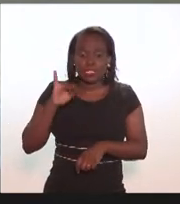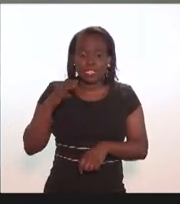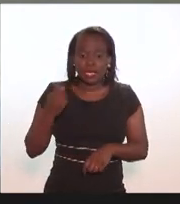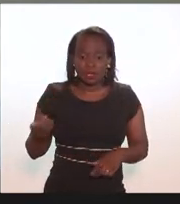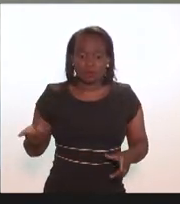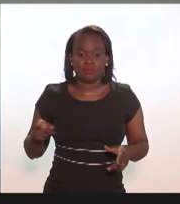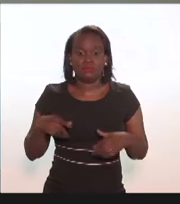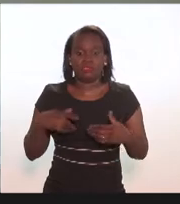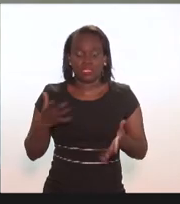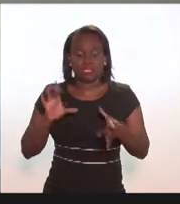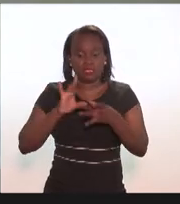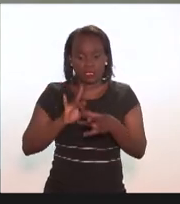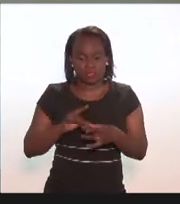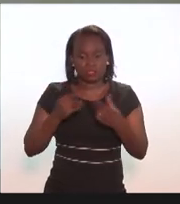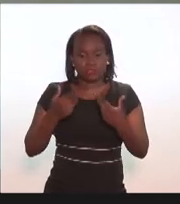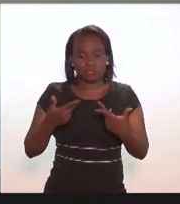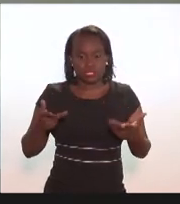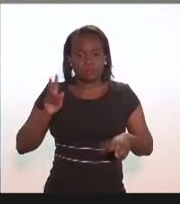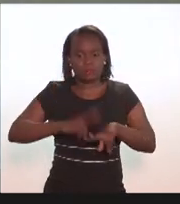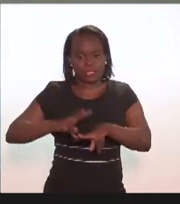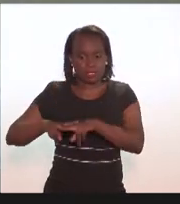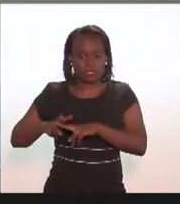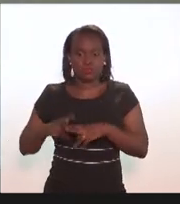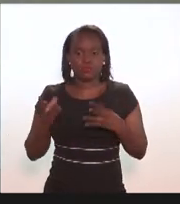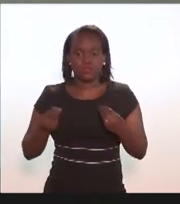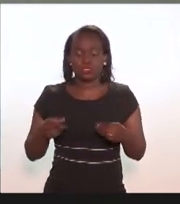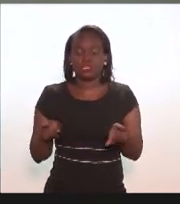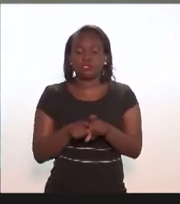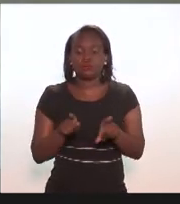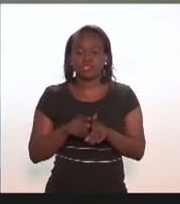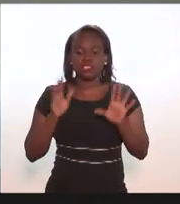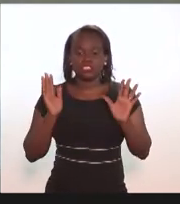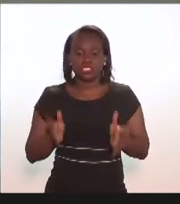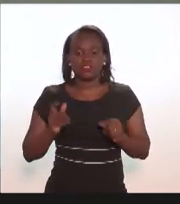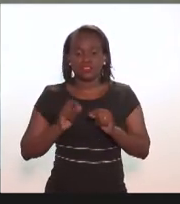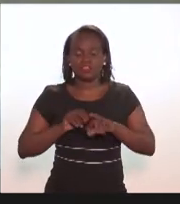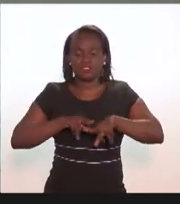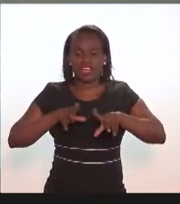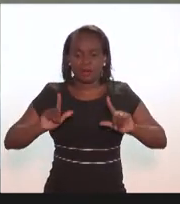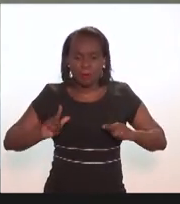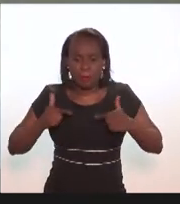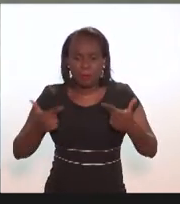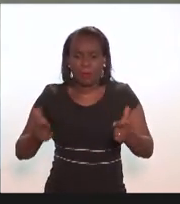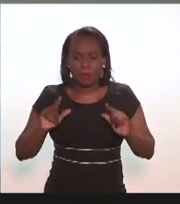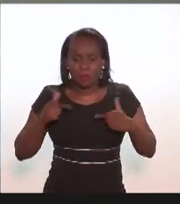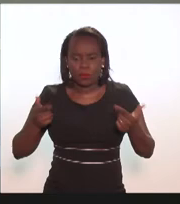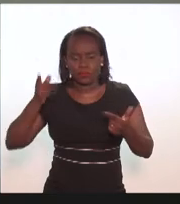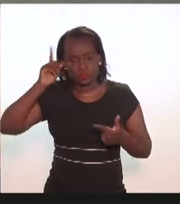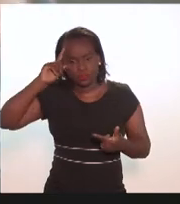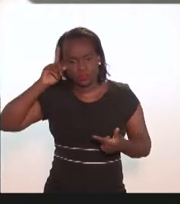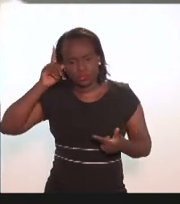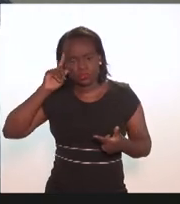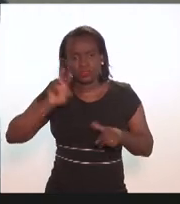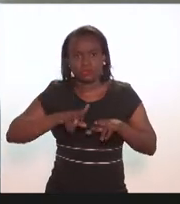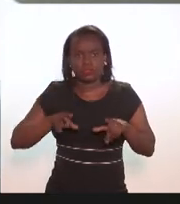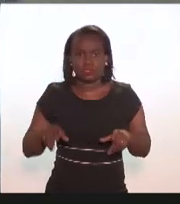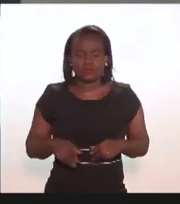órgãos, inclusive com várias prisões. E temos feito quase operações diárias em várias